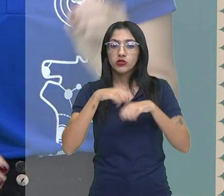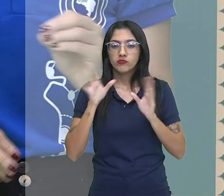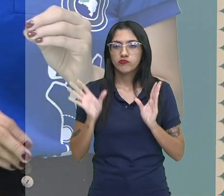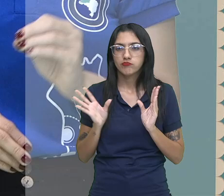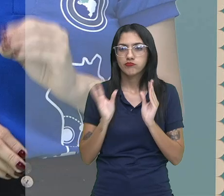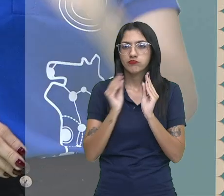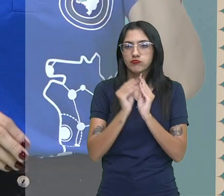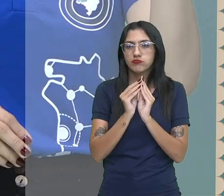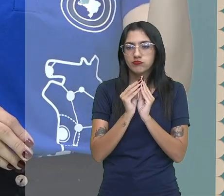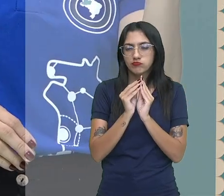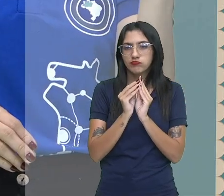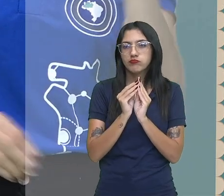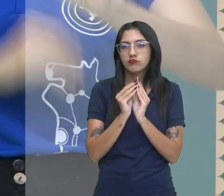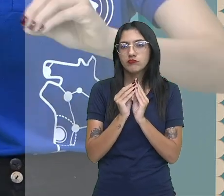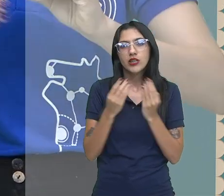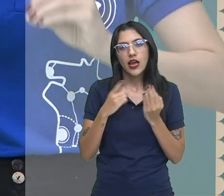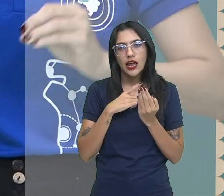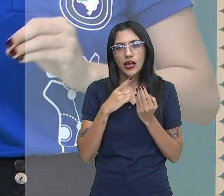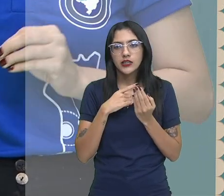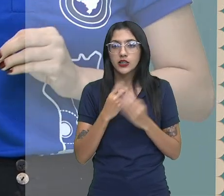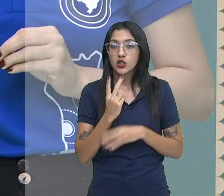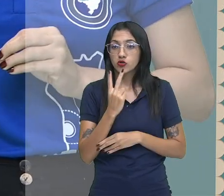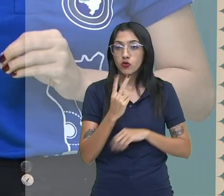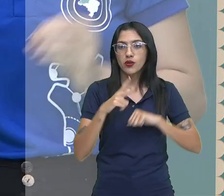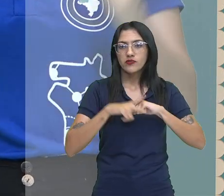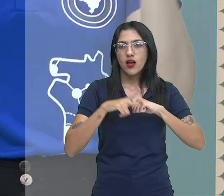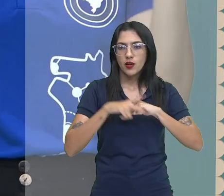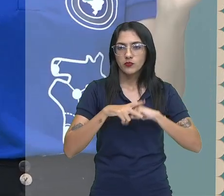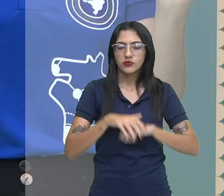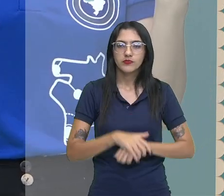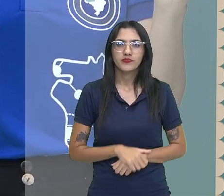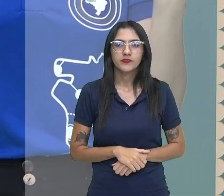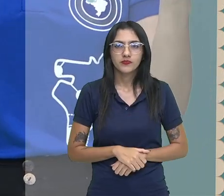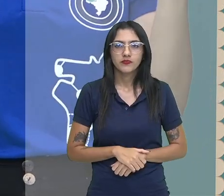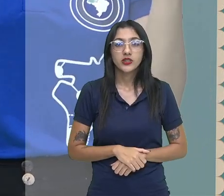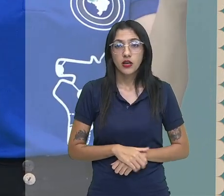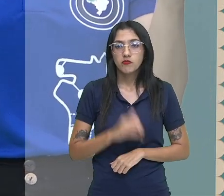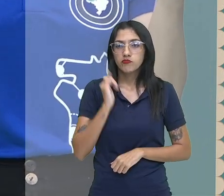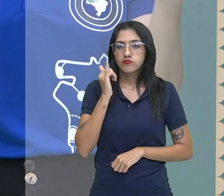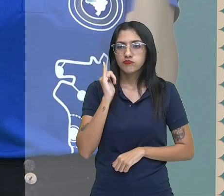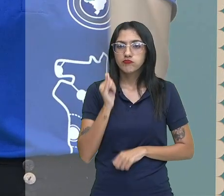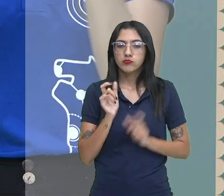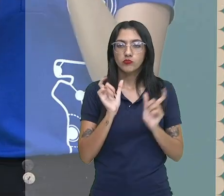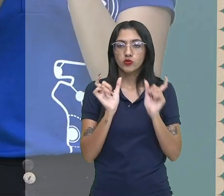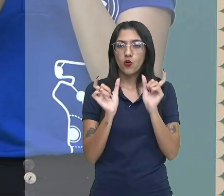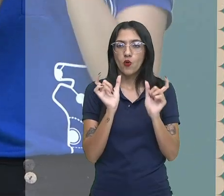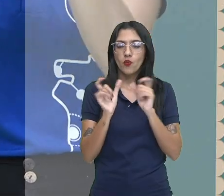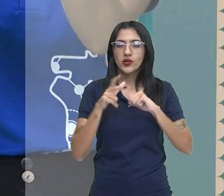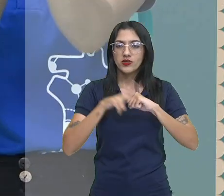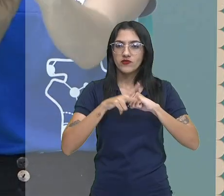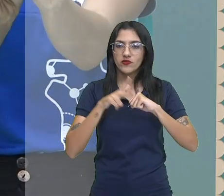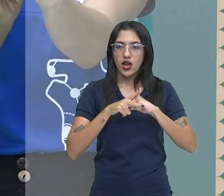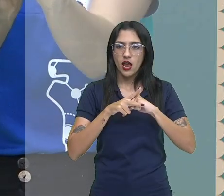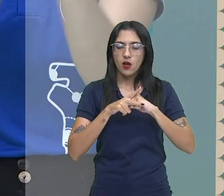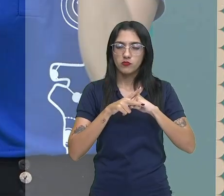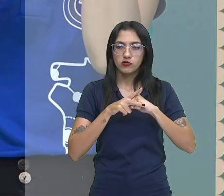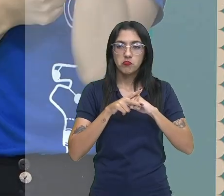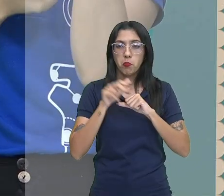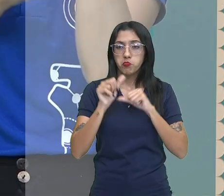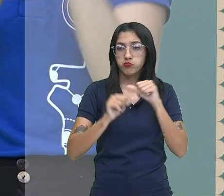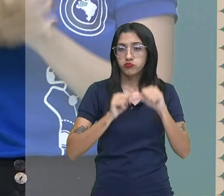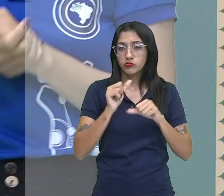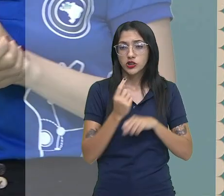a locução verbal. E aí vem ele mais outro verbo. E locução verbal são dois verbos que equivalem a um só